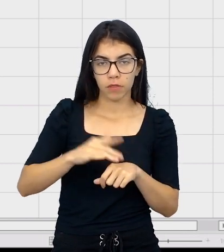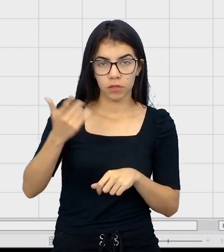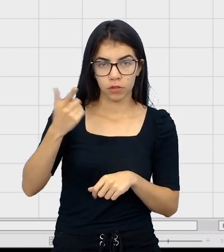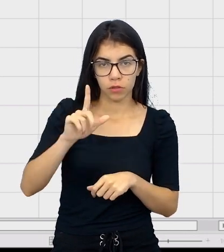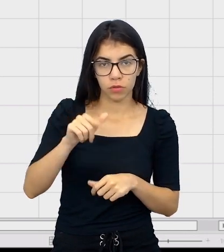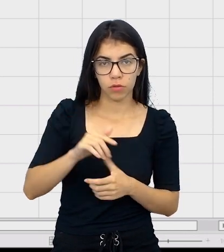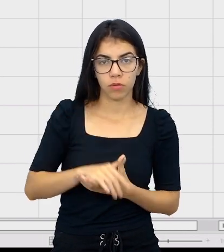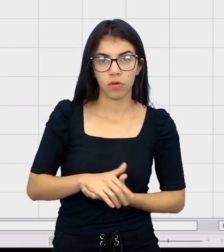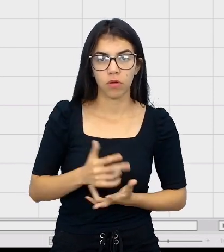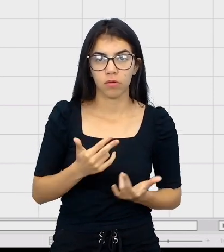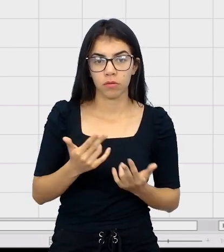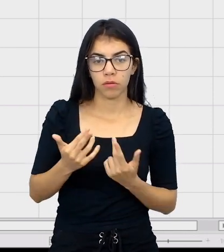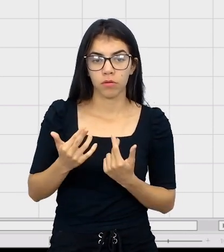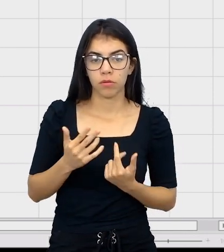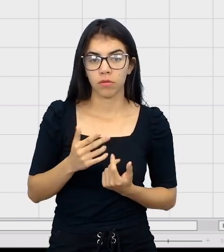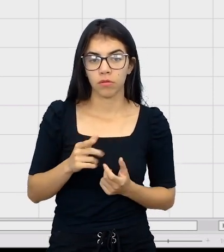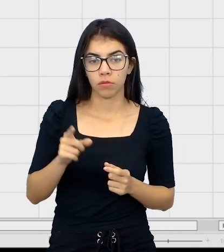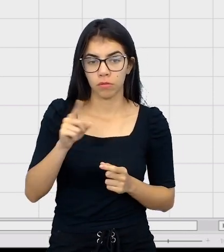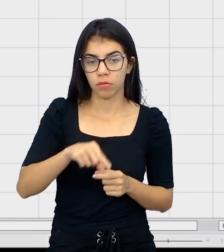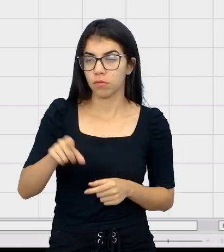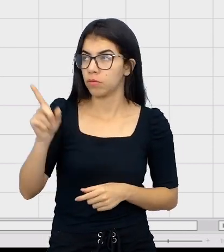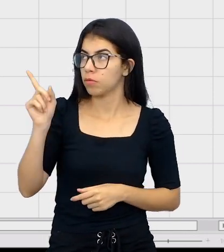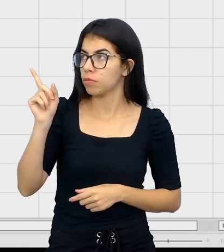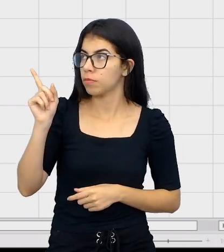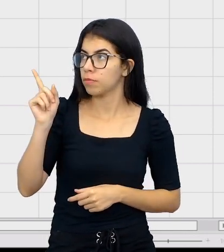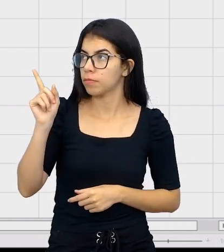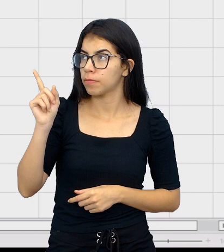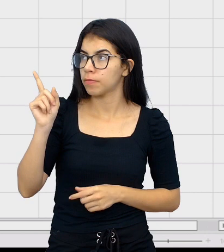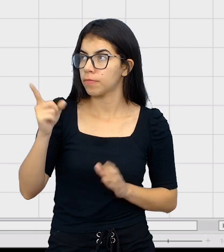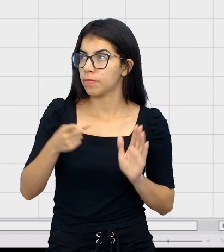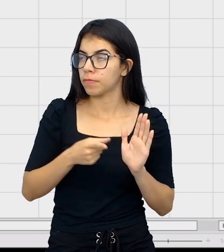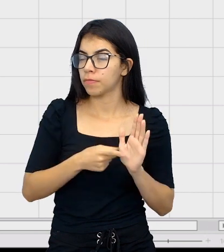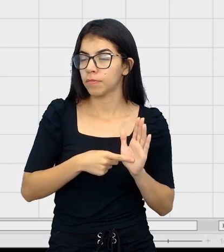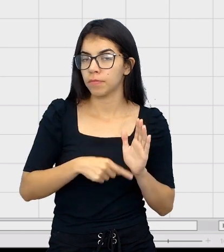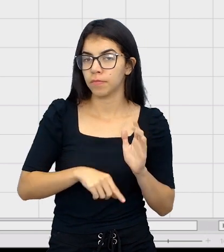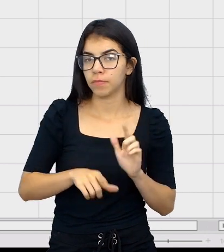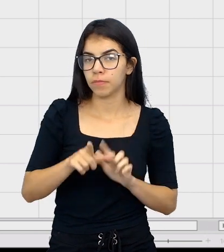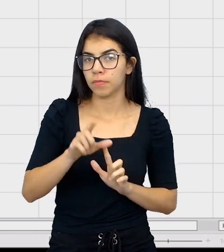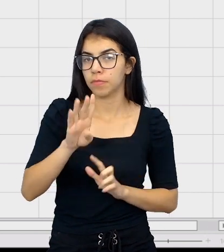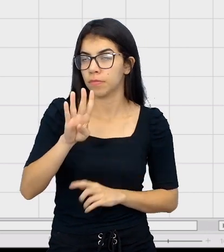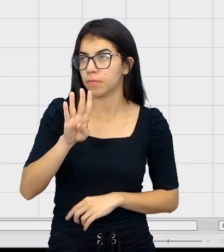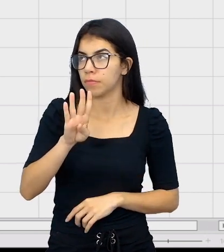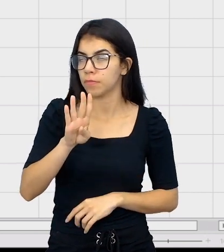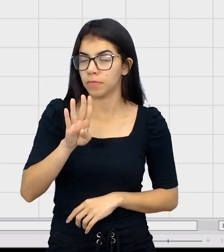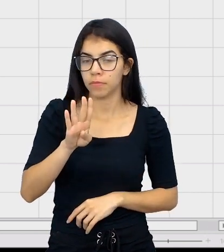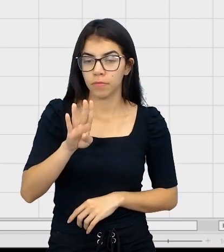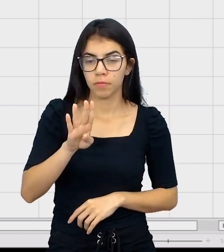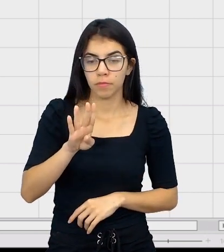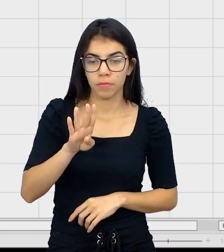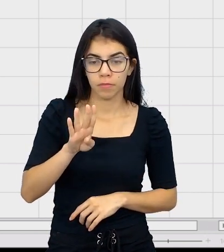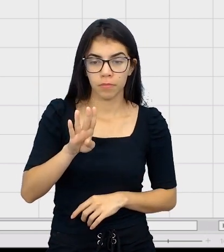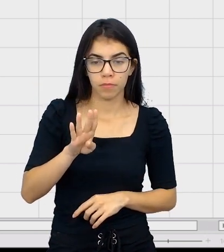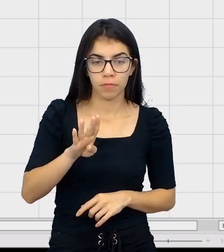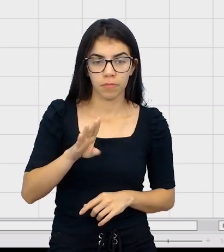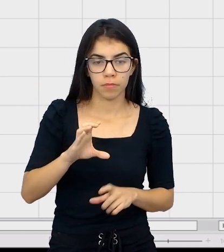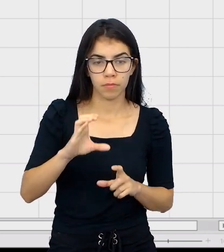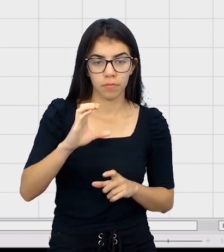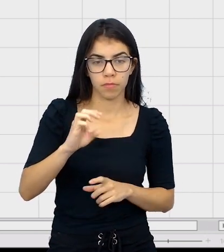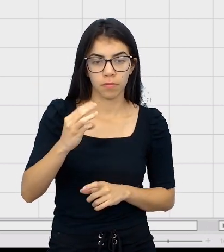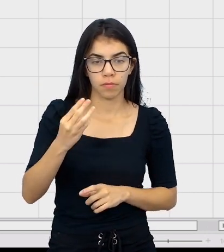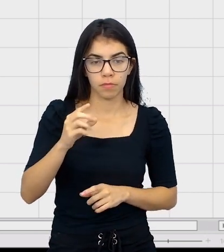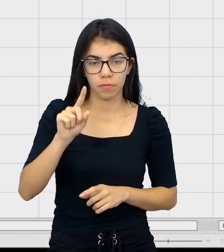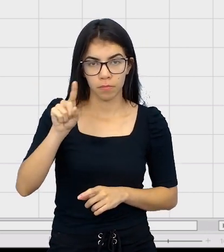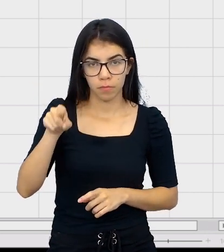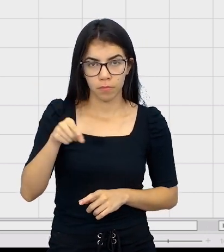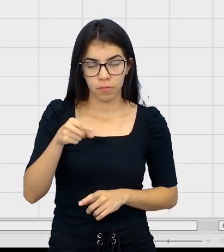Então, igual, abre parênteses do teclado, clica lá no B3, coloca o sinal de mais, Sim. clica no C3,